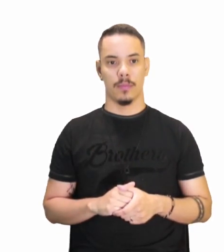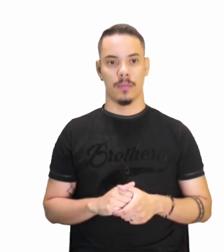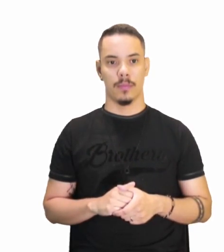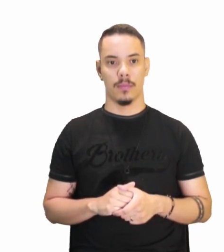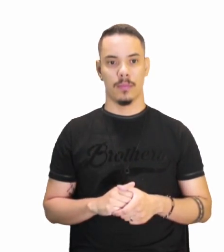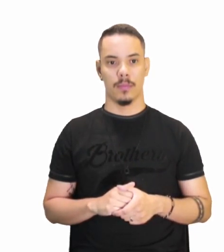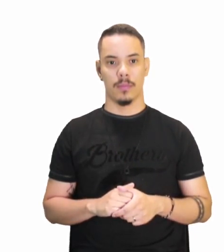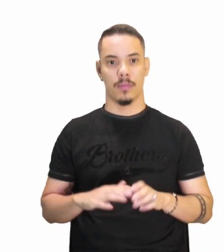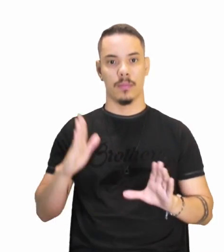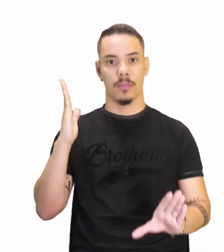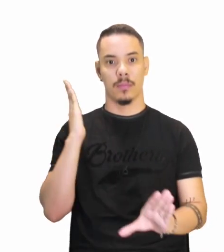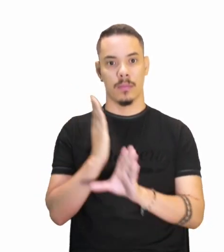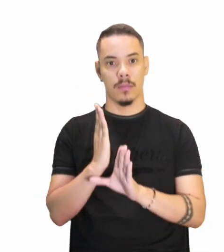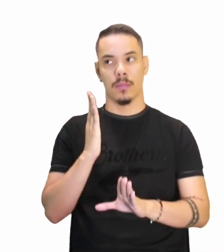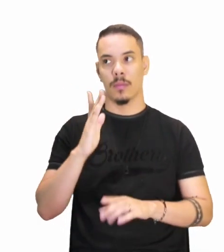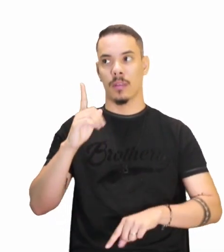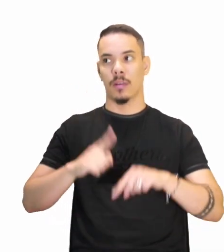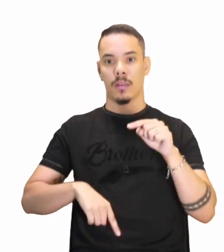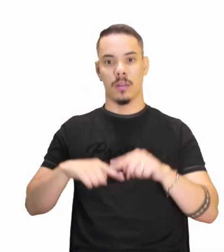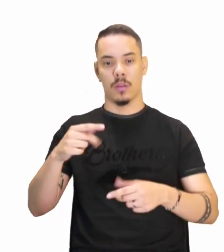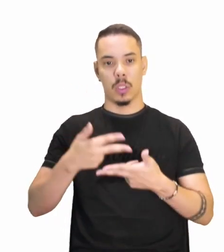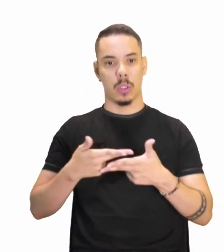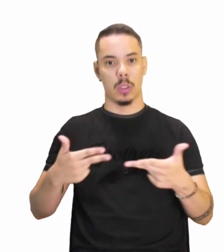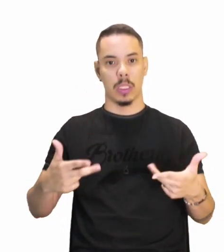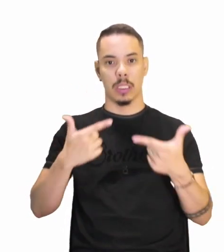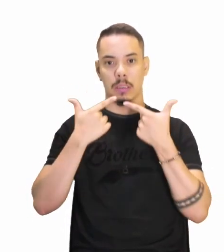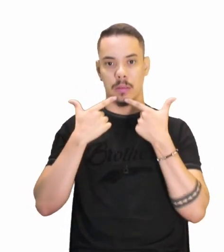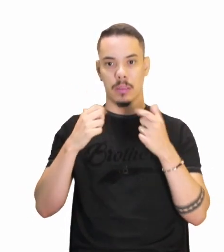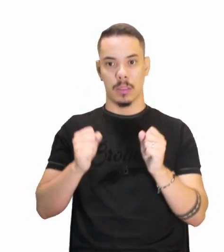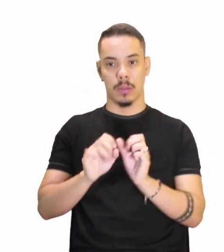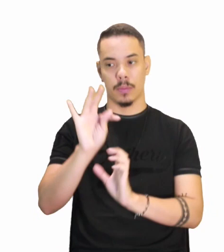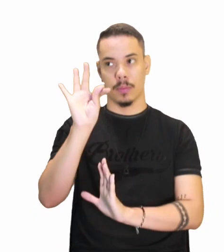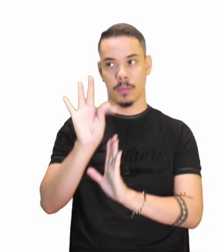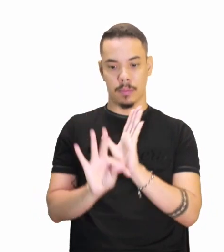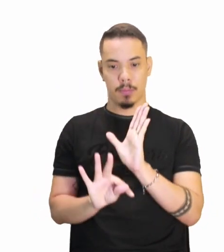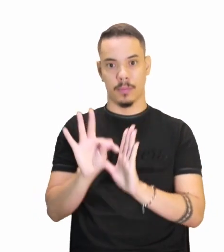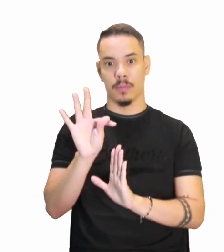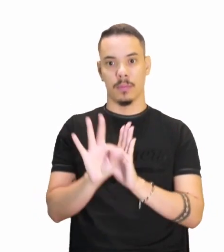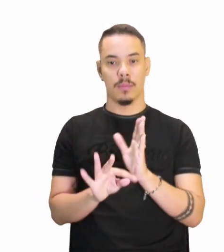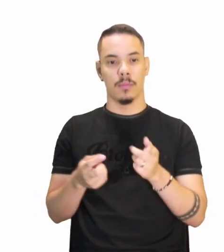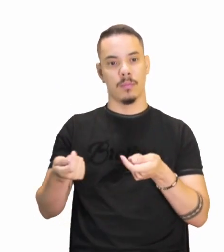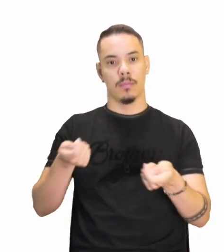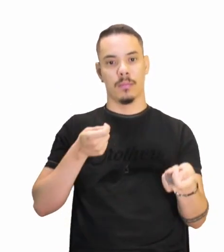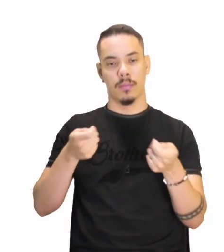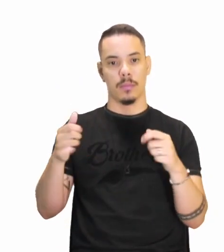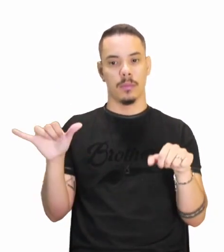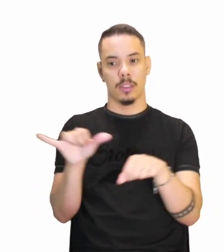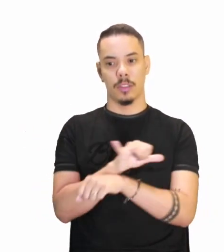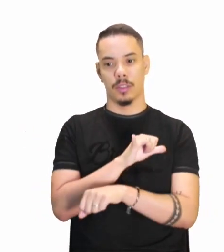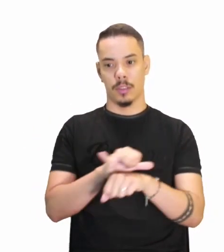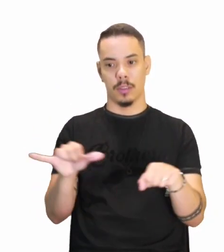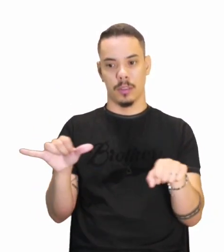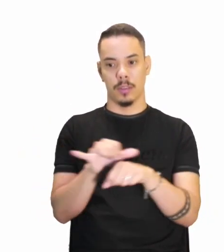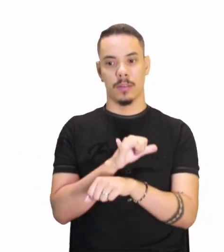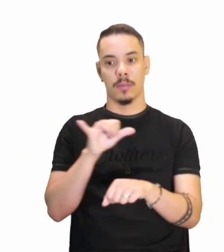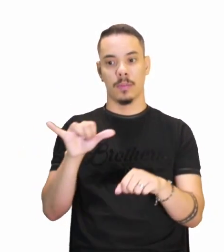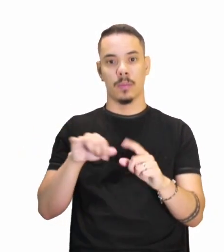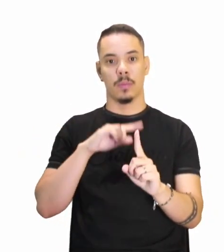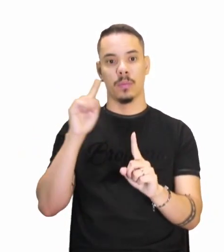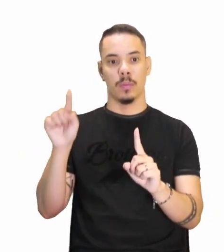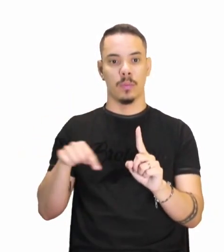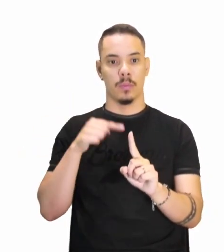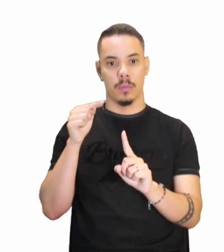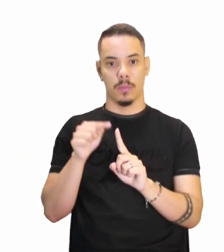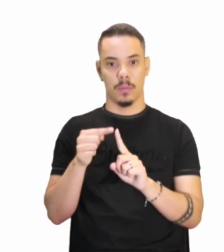por meio de recursos linguísticos os textos mobilizam estratégia para introduzir